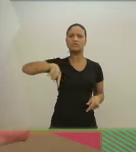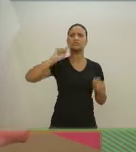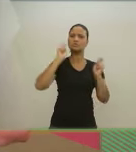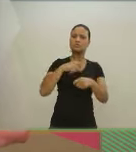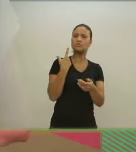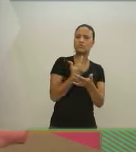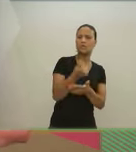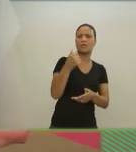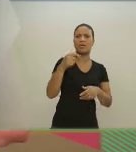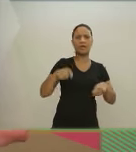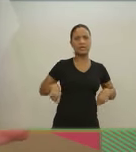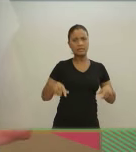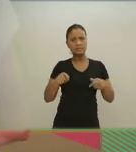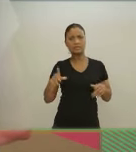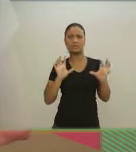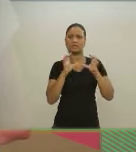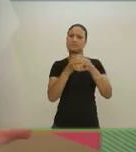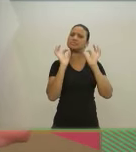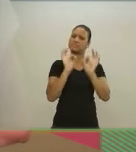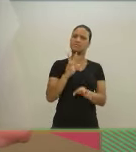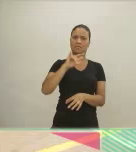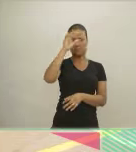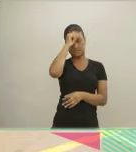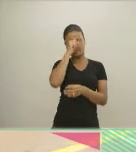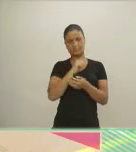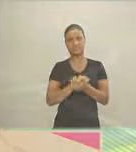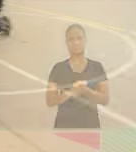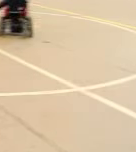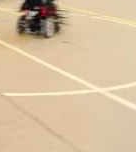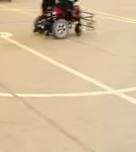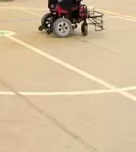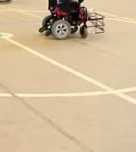na equipe que vai com certeza não vai se